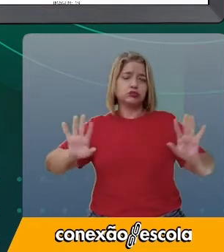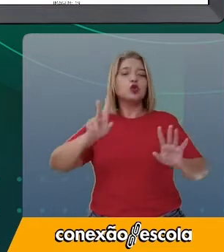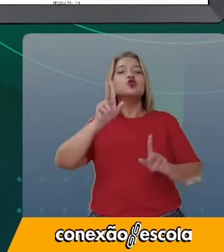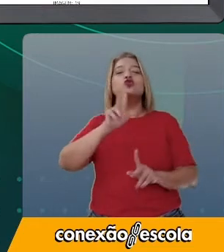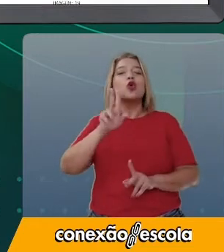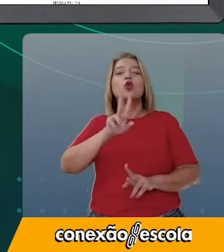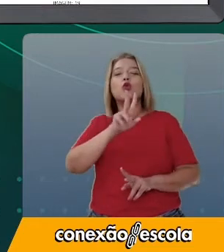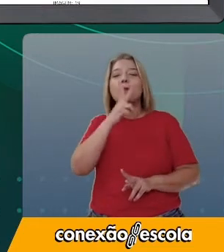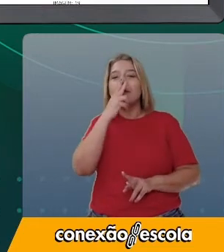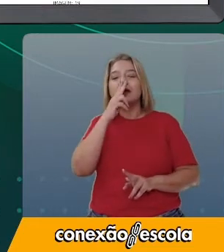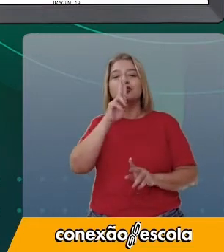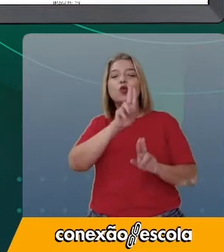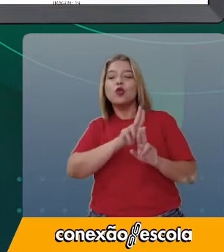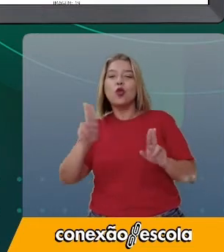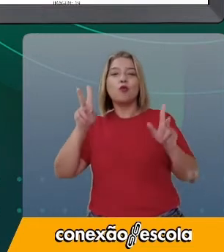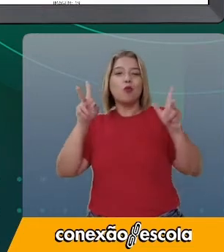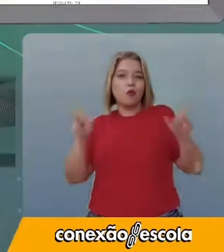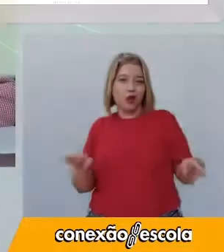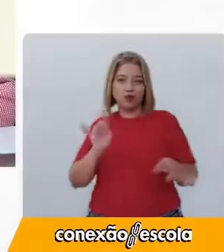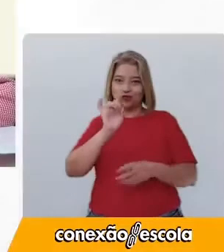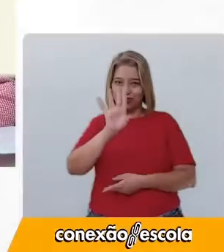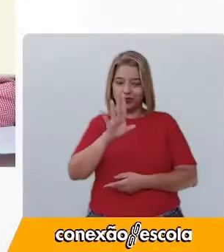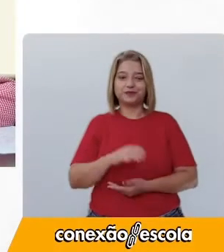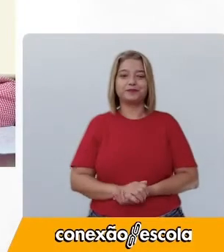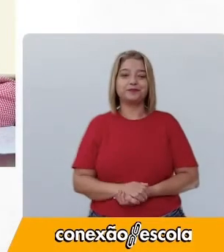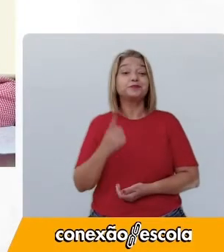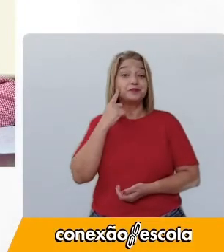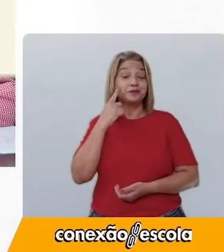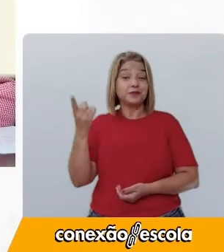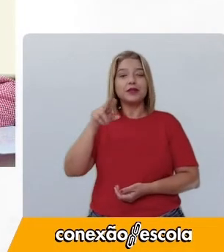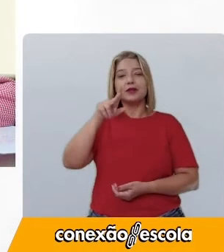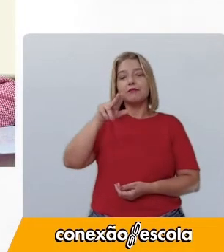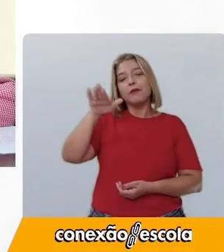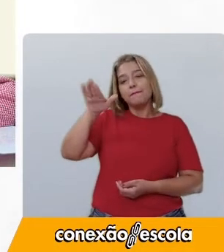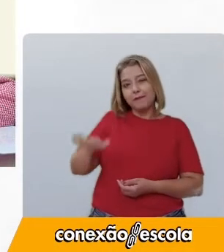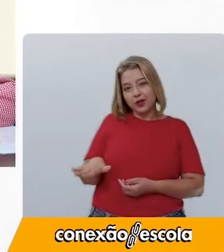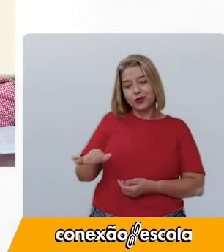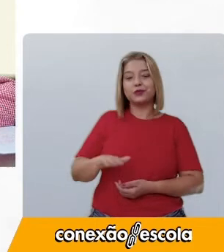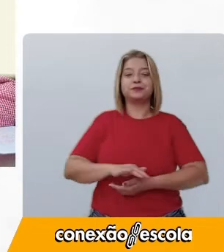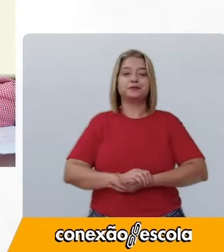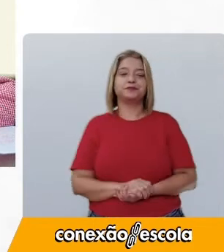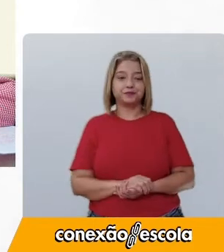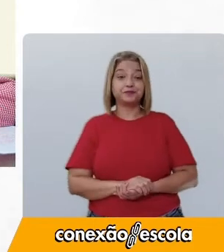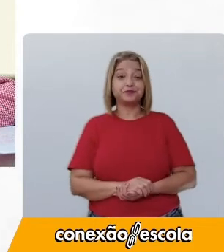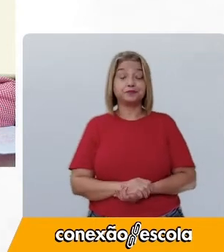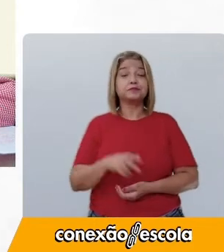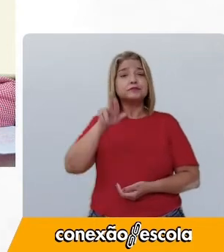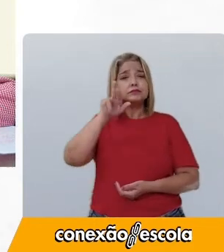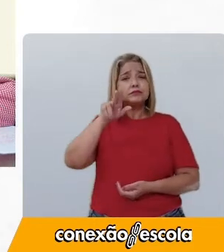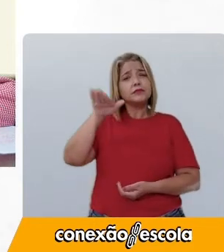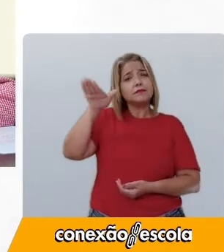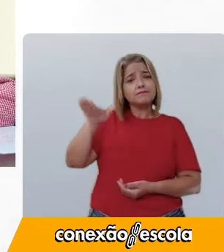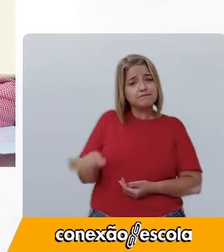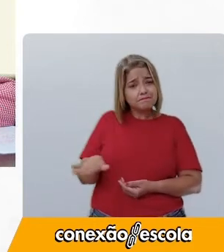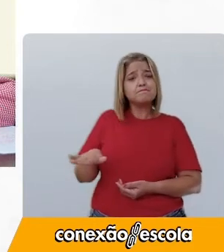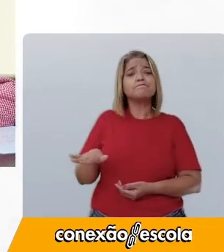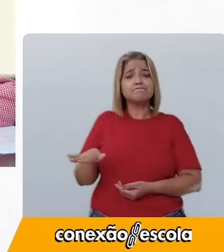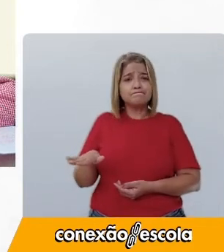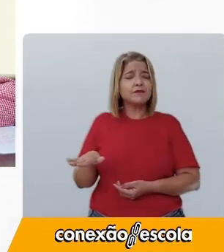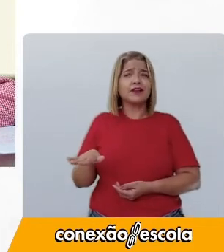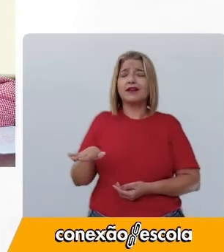o sobrenome mesmo. Irmão menor, Pedro Bandeira. Irmão menor